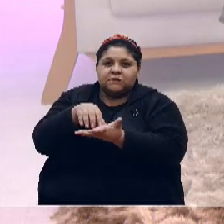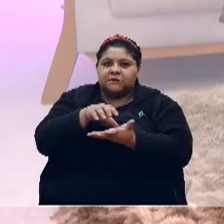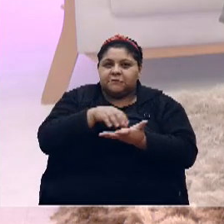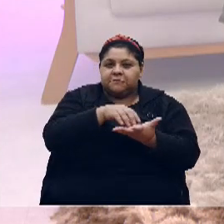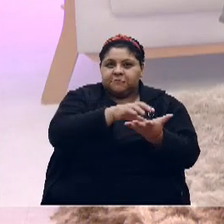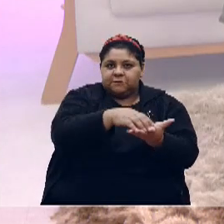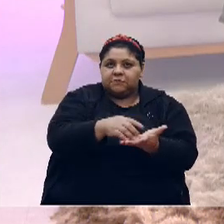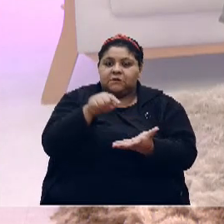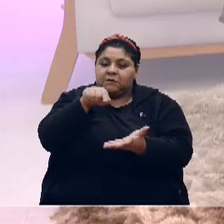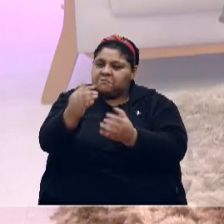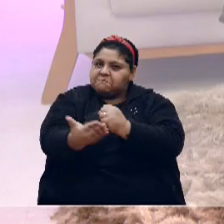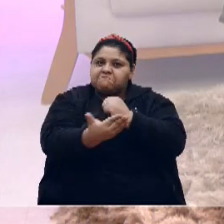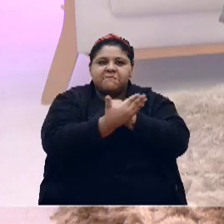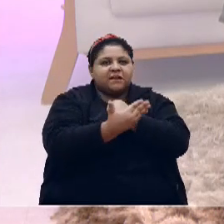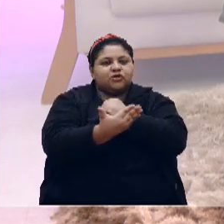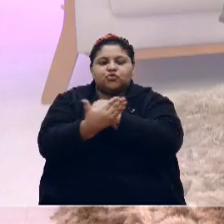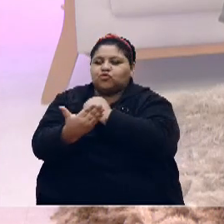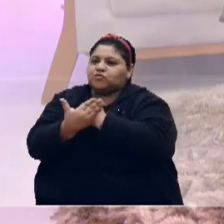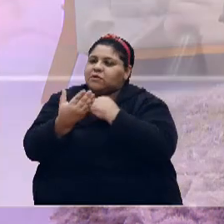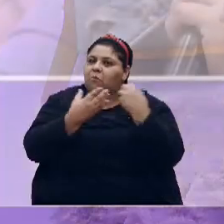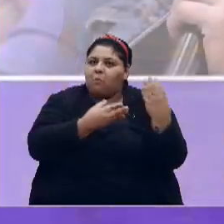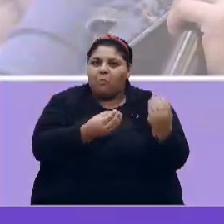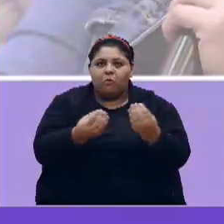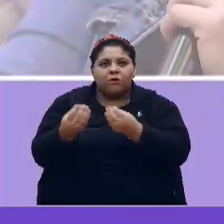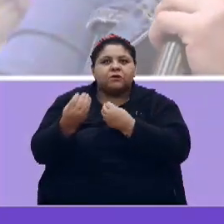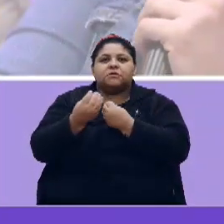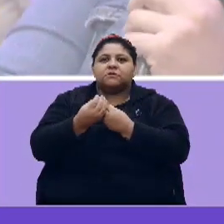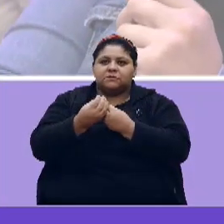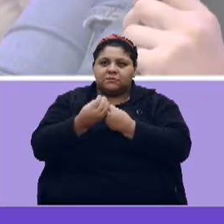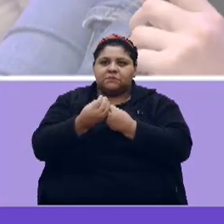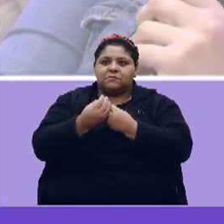Então, eles me ajudam bastante, sabe? É bem